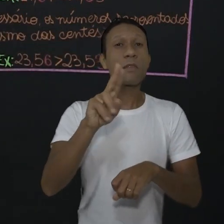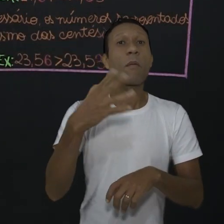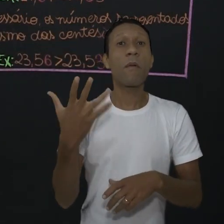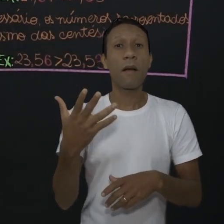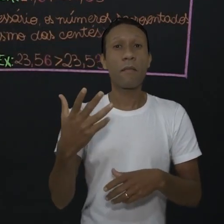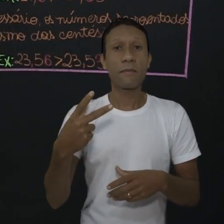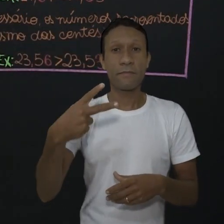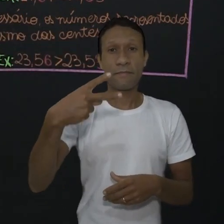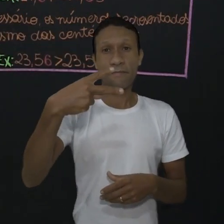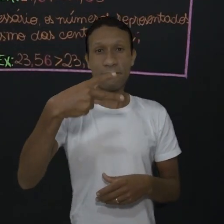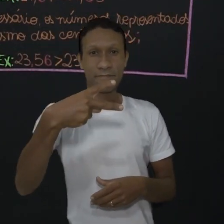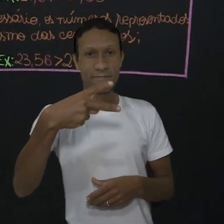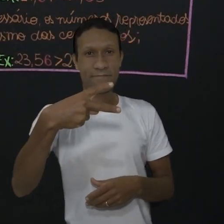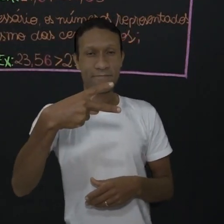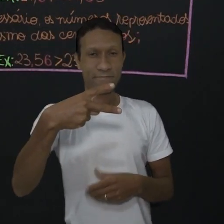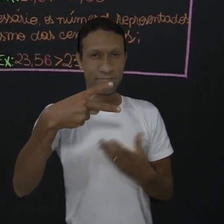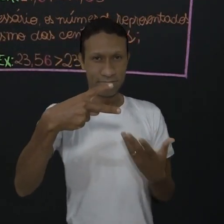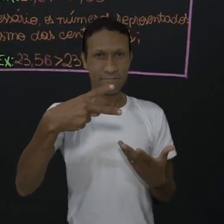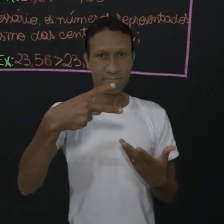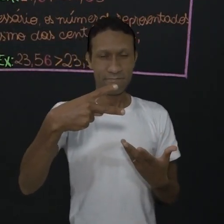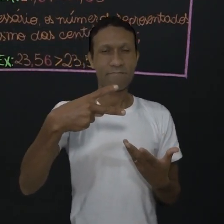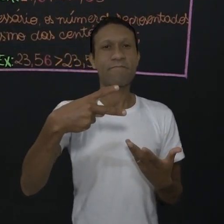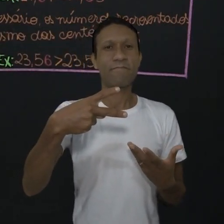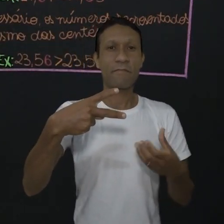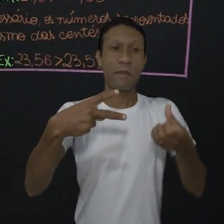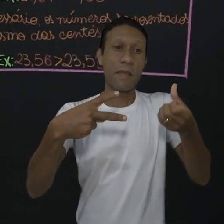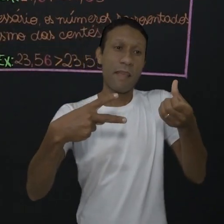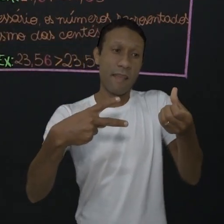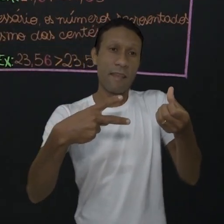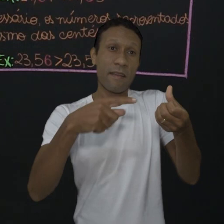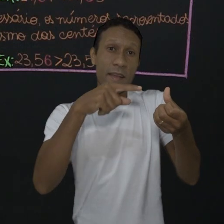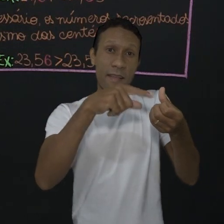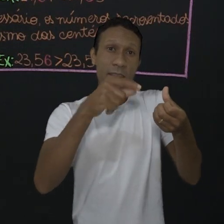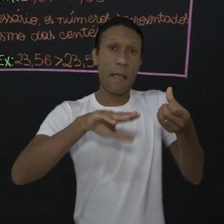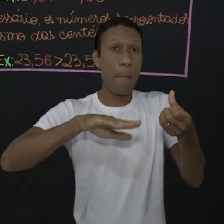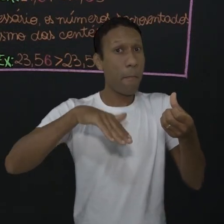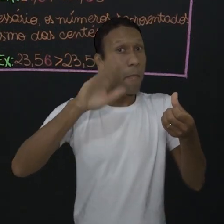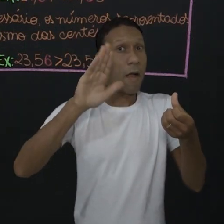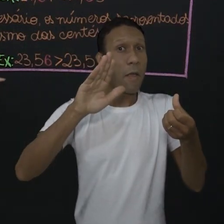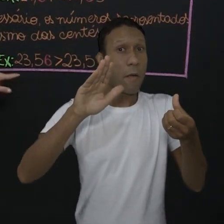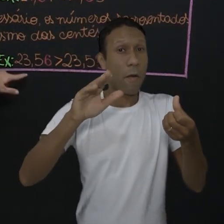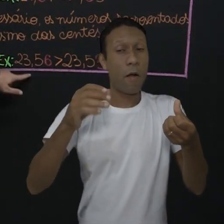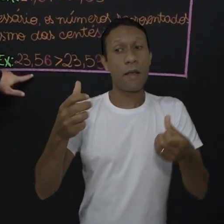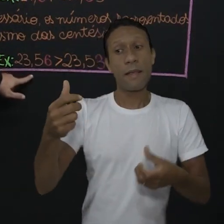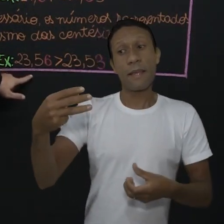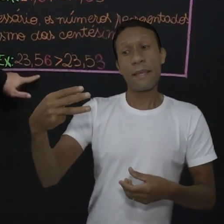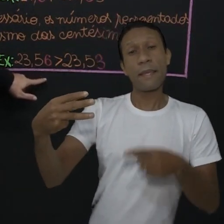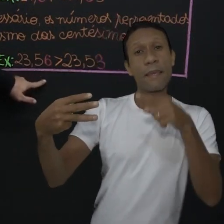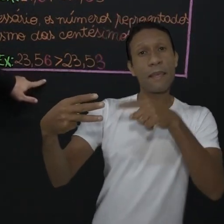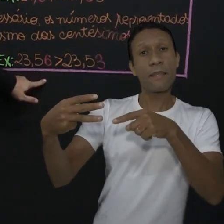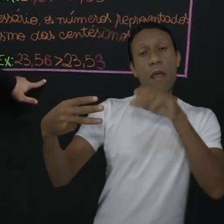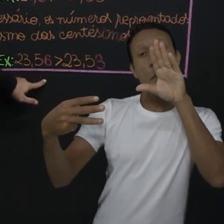utilizar então esta definição, tá? Esta desigualdade. Automaticamente,